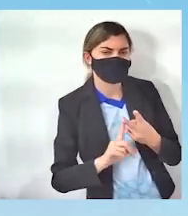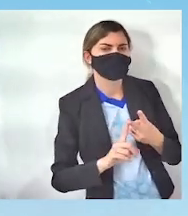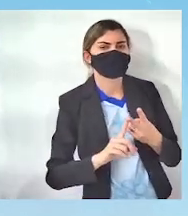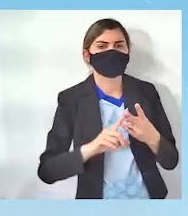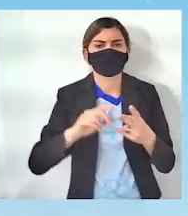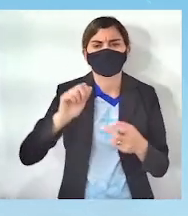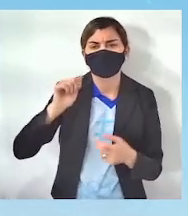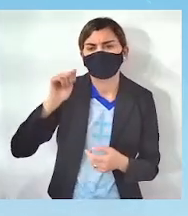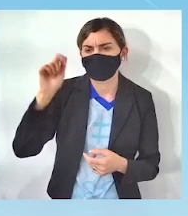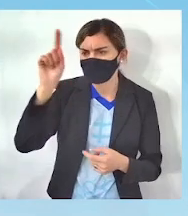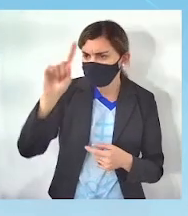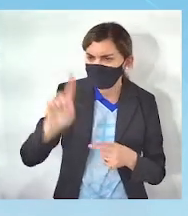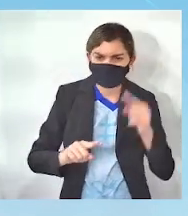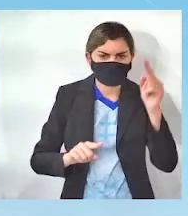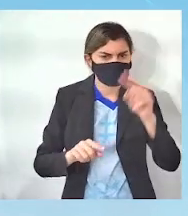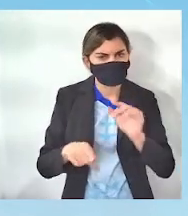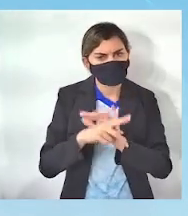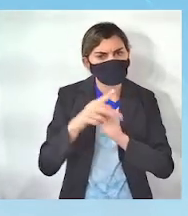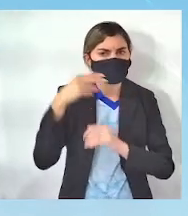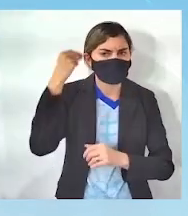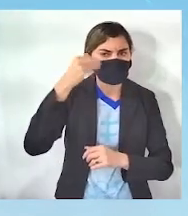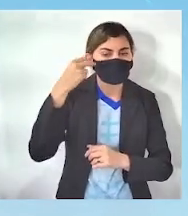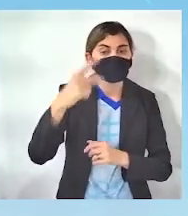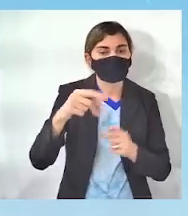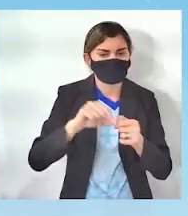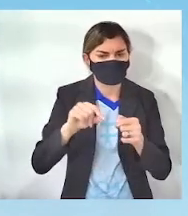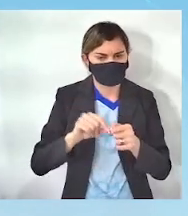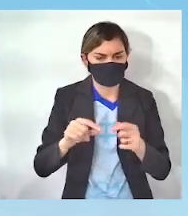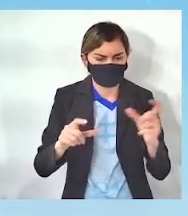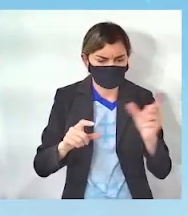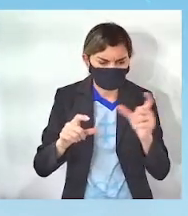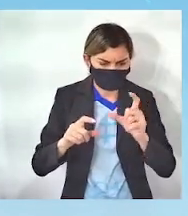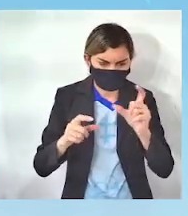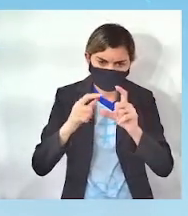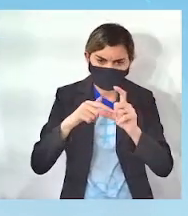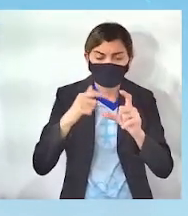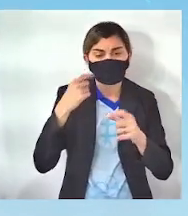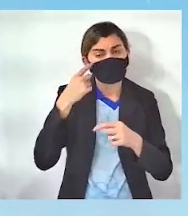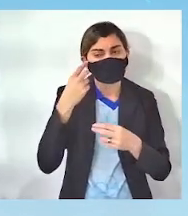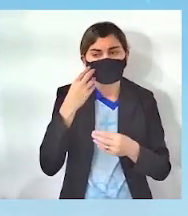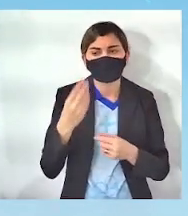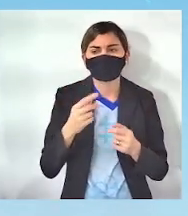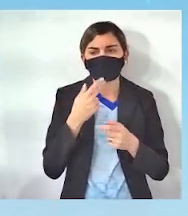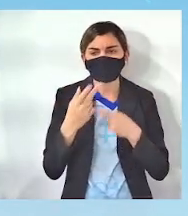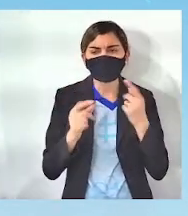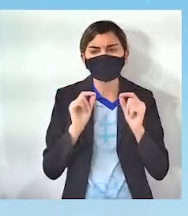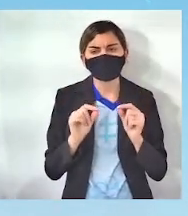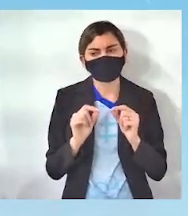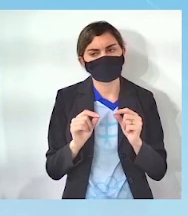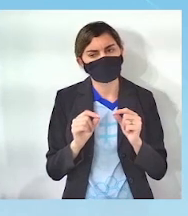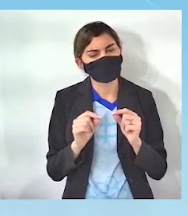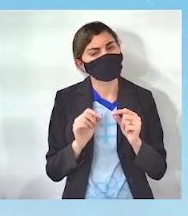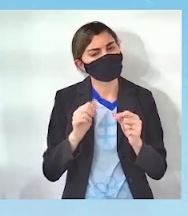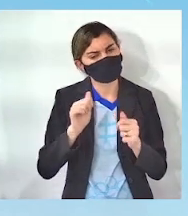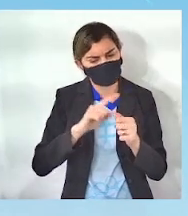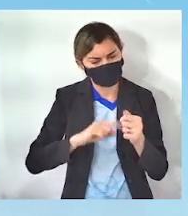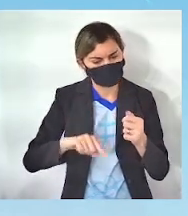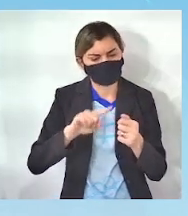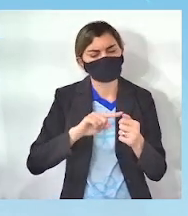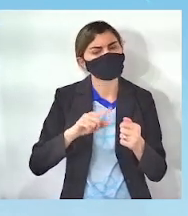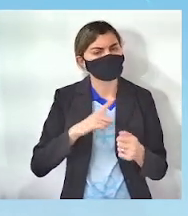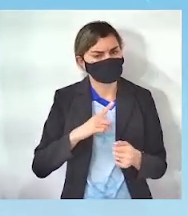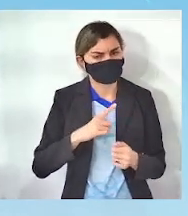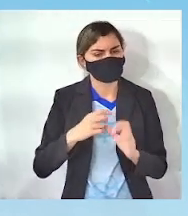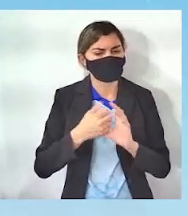raios anódicos, os próprios experimentos que ele fez com essas ampolas também, para poder então dizer que é o seguinte: olha, o átomo ele